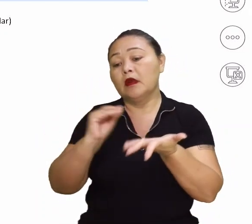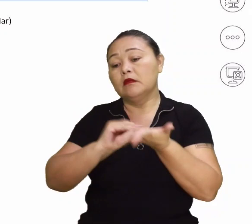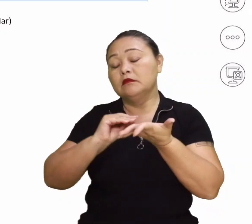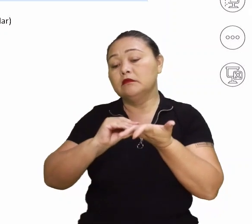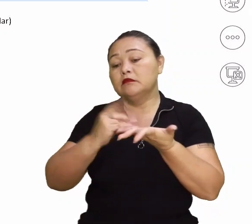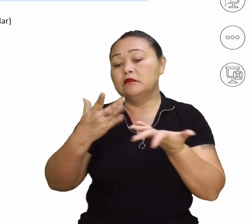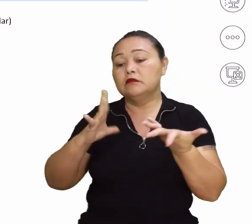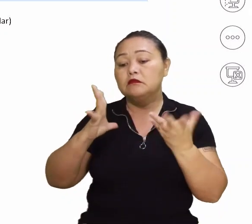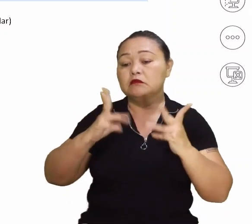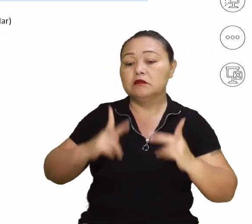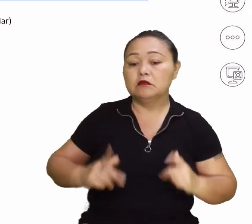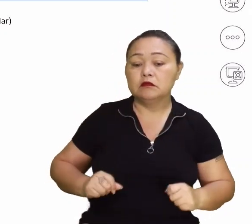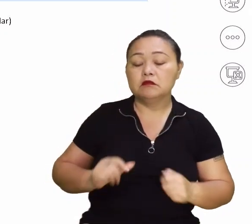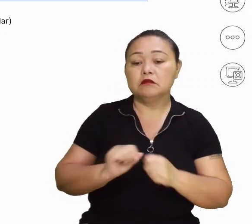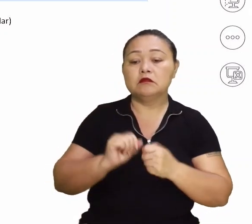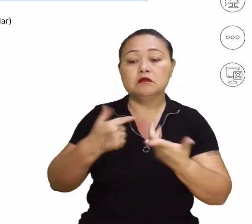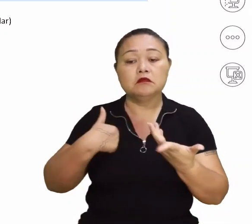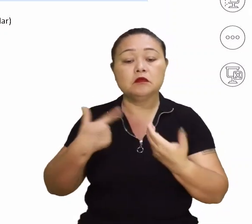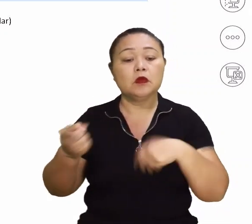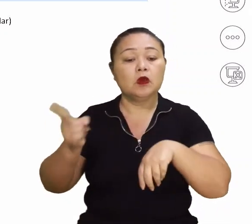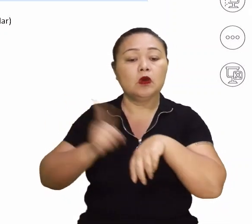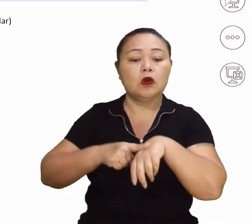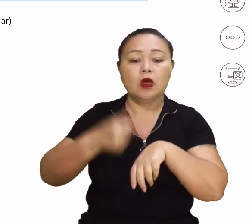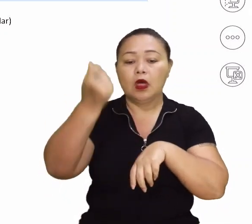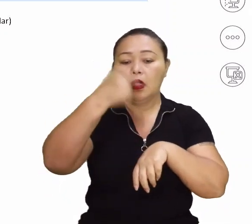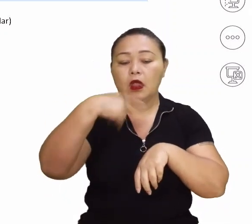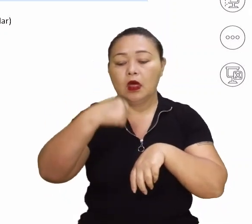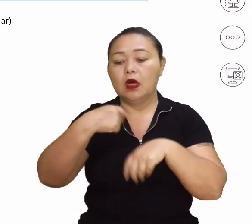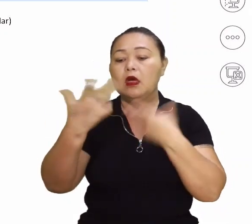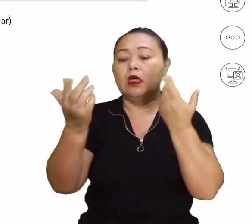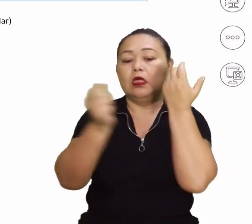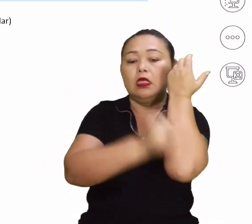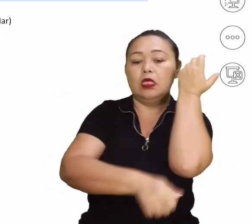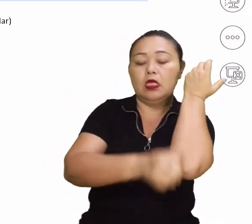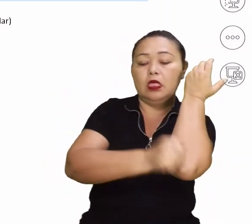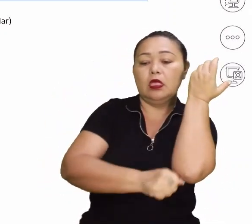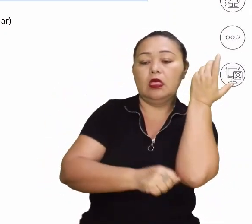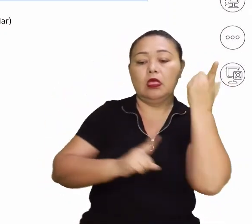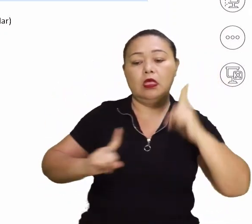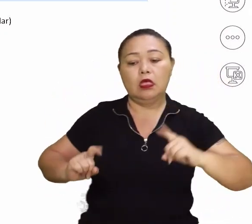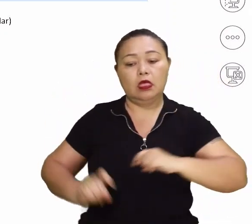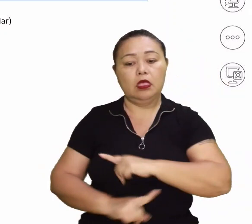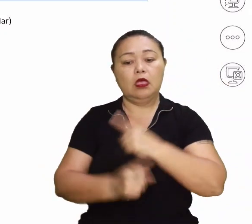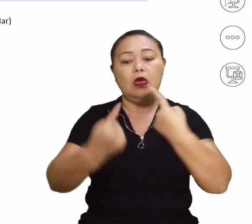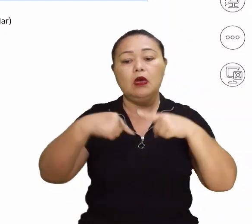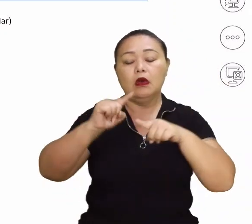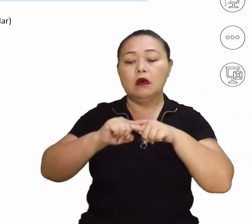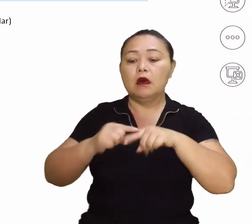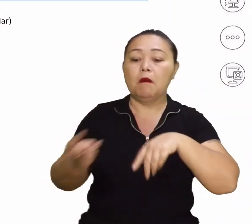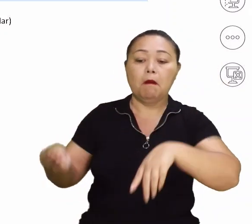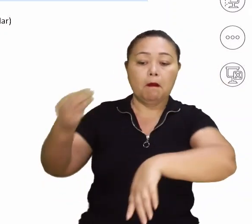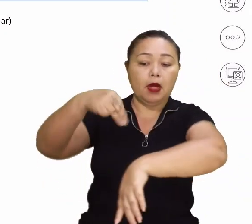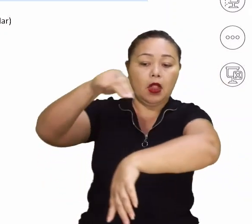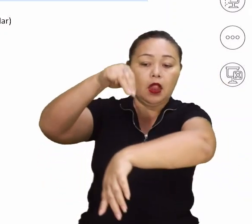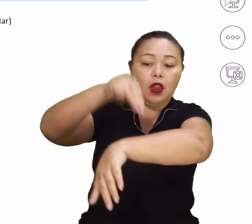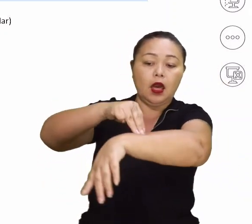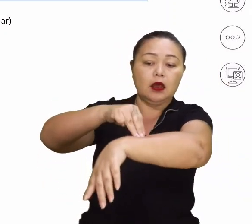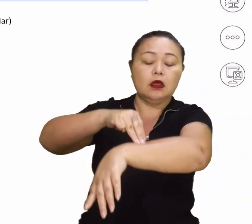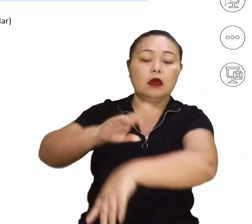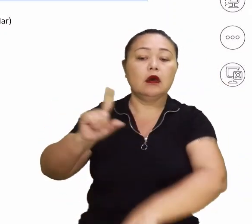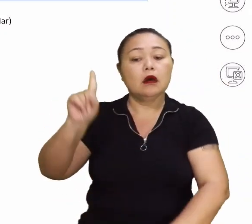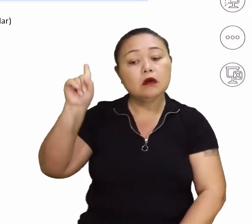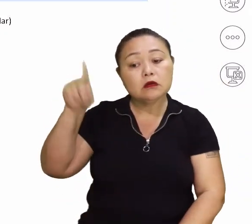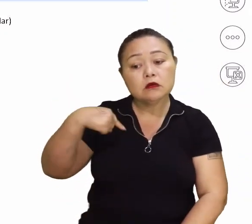higiênicos. As doenças mais comuns são gripe, diarreia, verminose e malária. Então, o